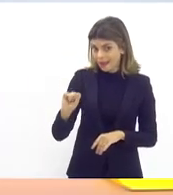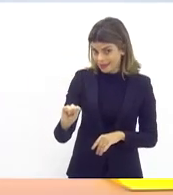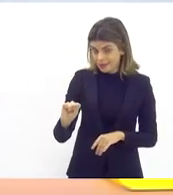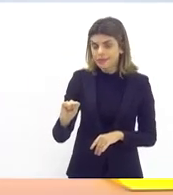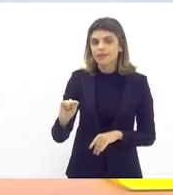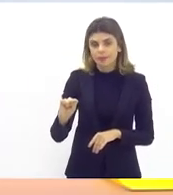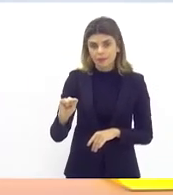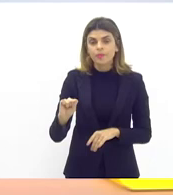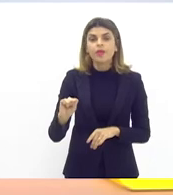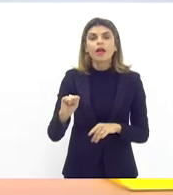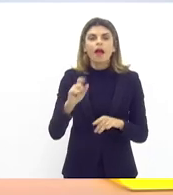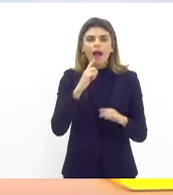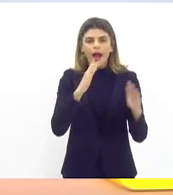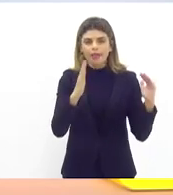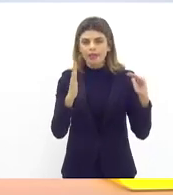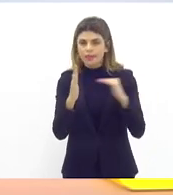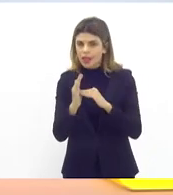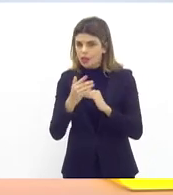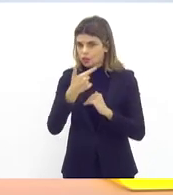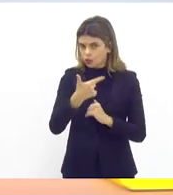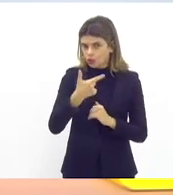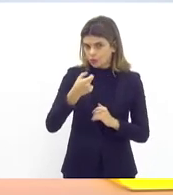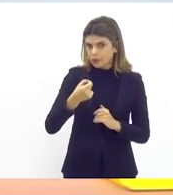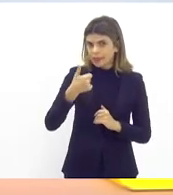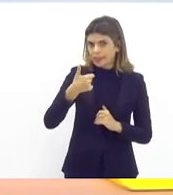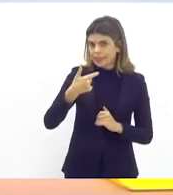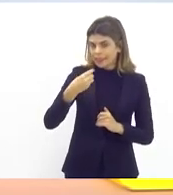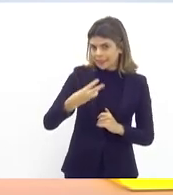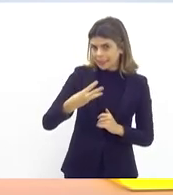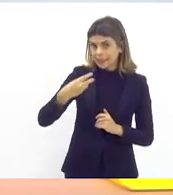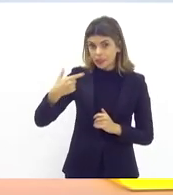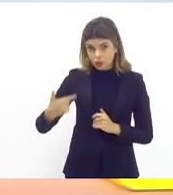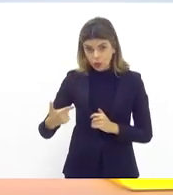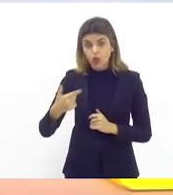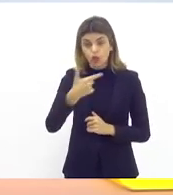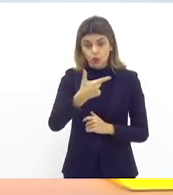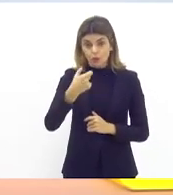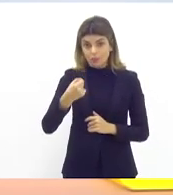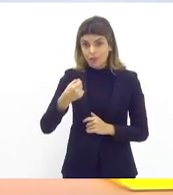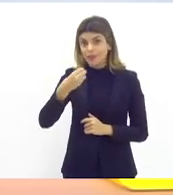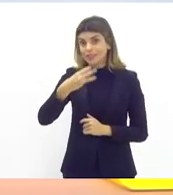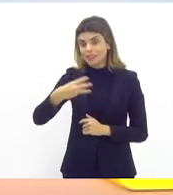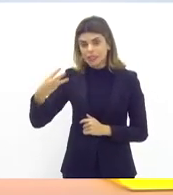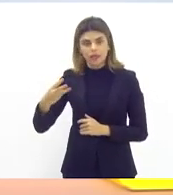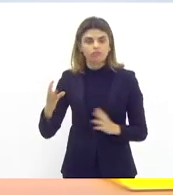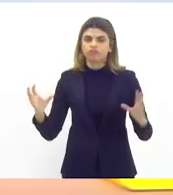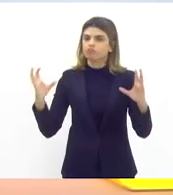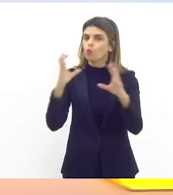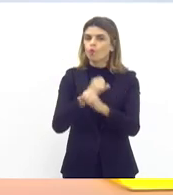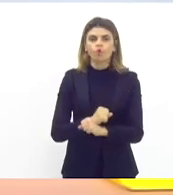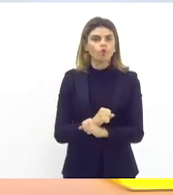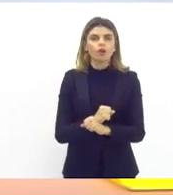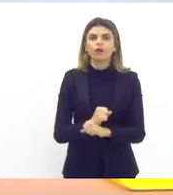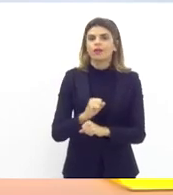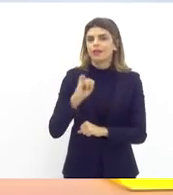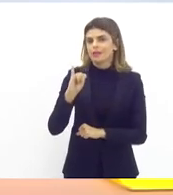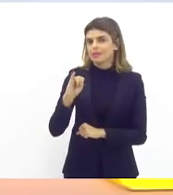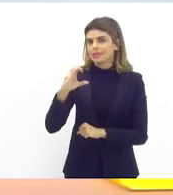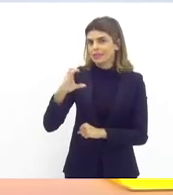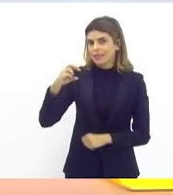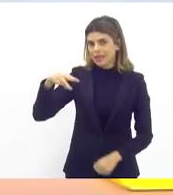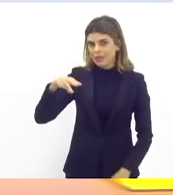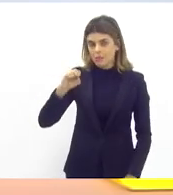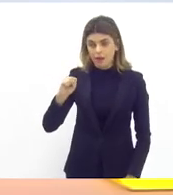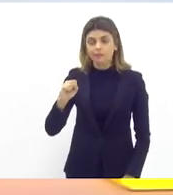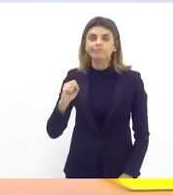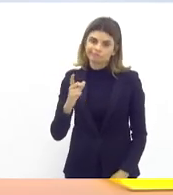compensando com o devido até 2032, e em 2033 você extinguiria o ICMS integralmente. Problema.